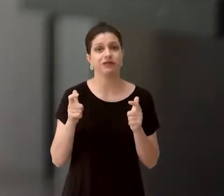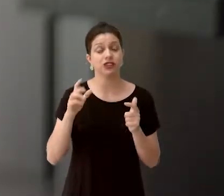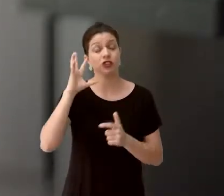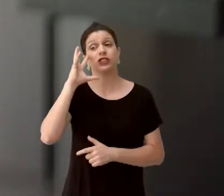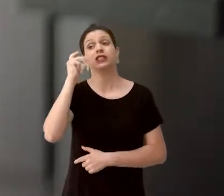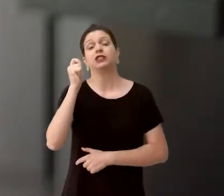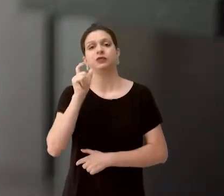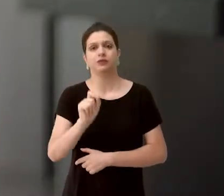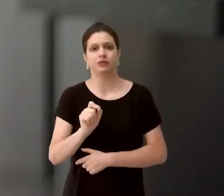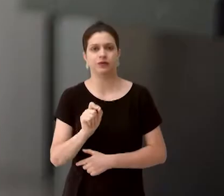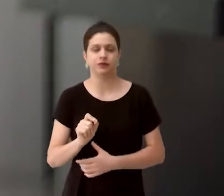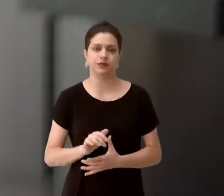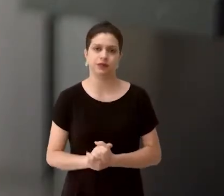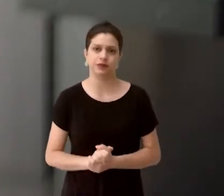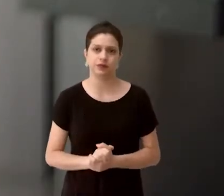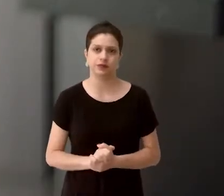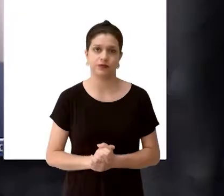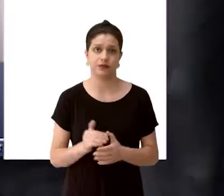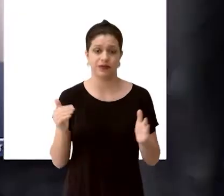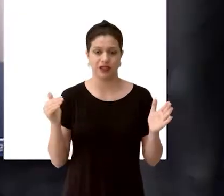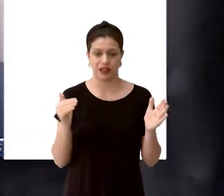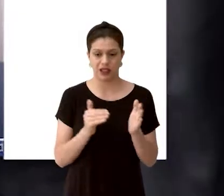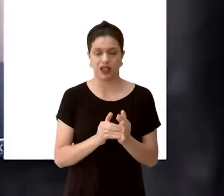grandes medidas foram tomadas.